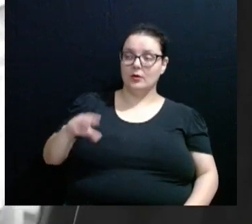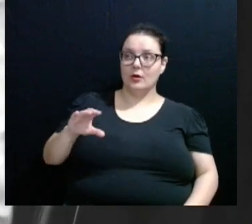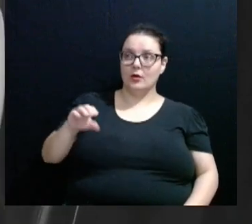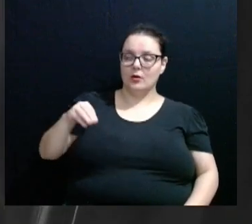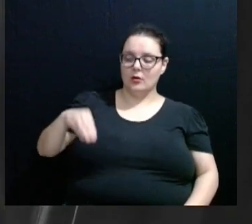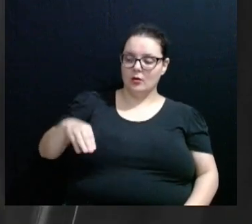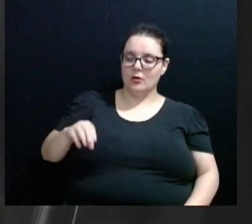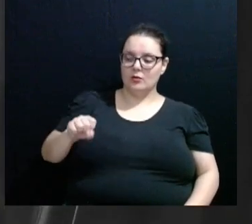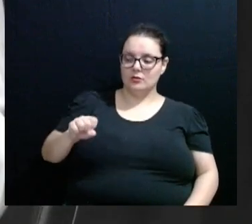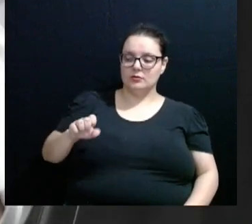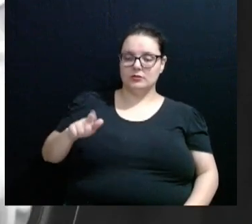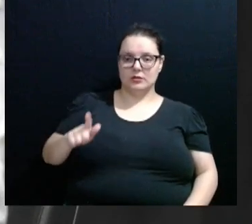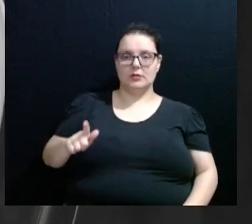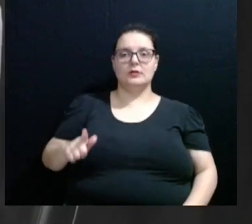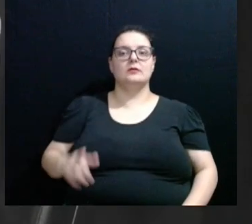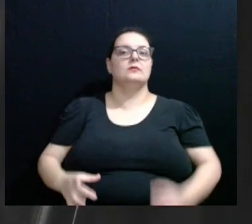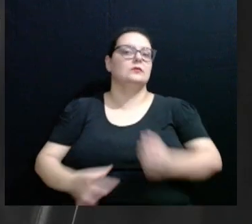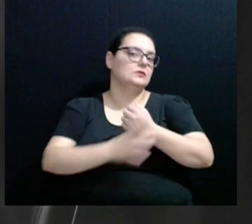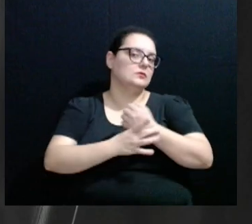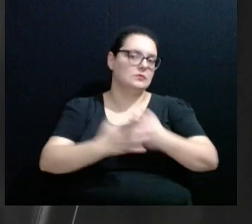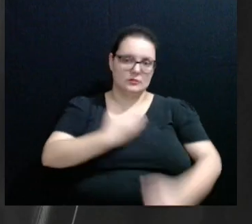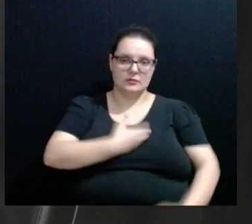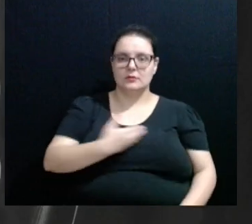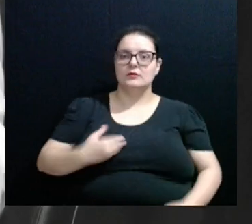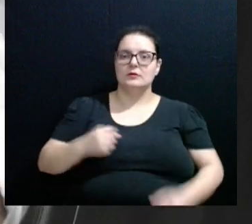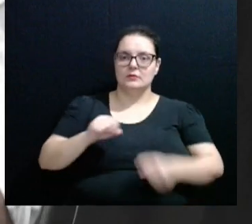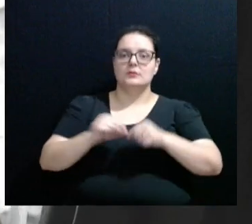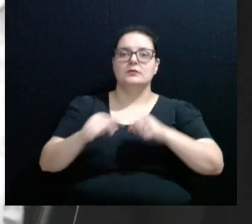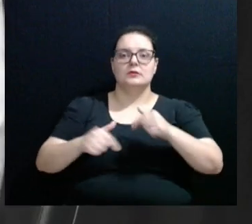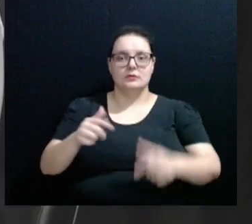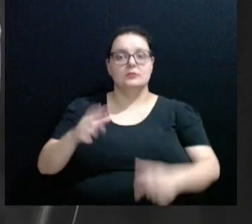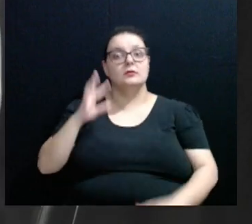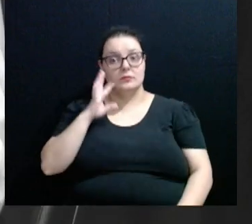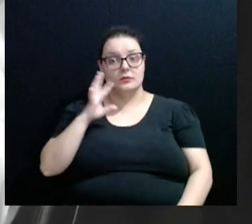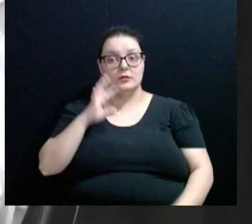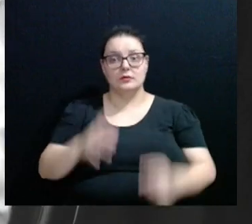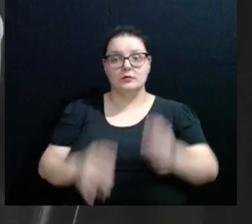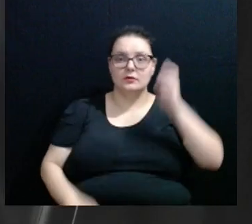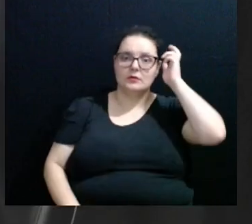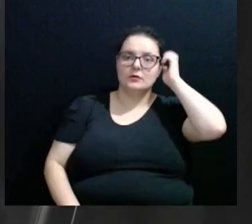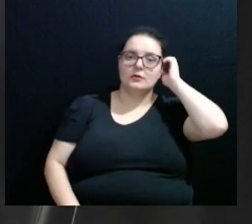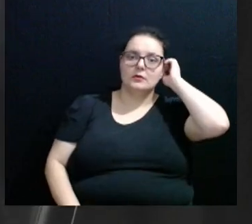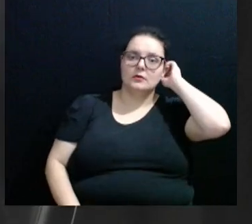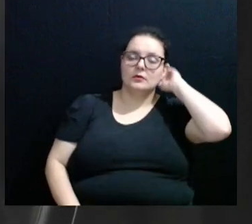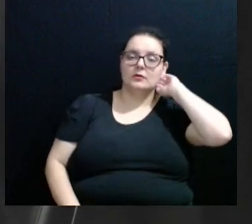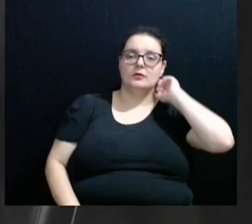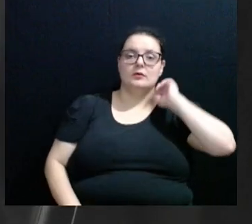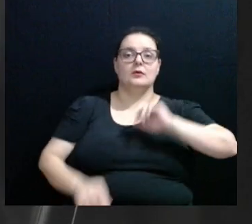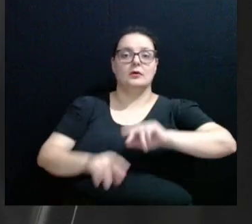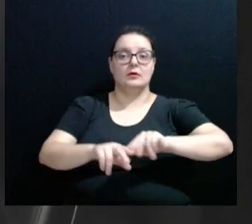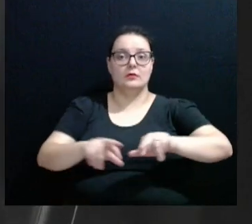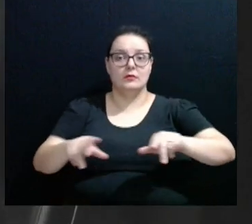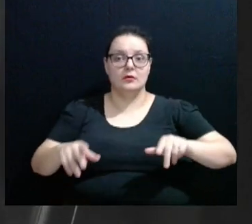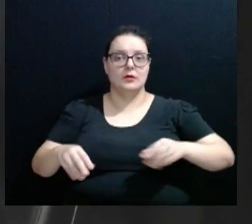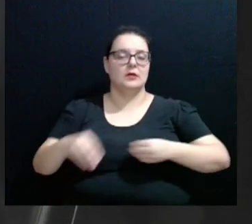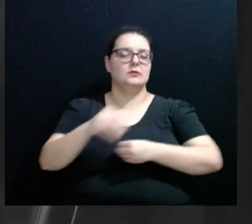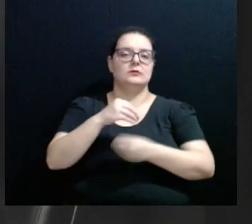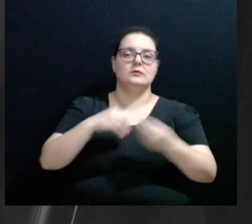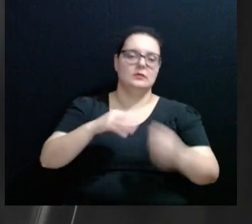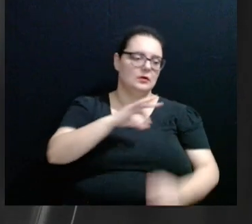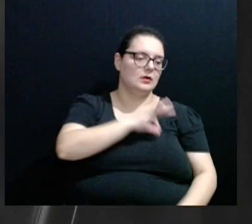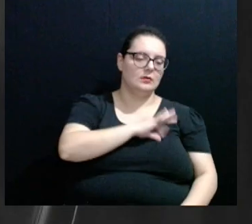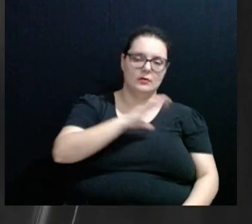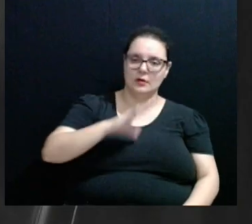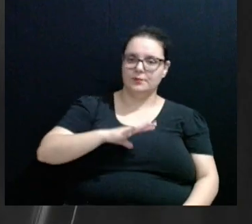de segurança pública que foi muito legal. A gente envolveu bastante a Guarda Municipal, a